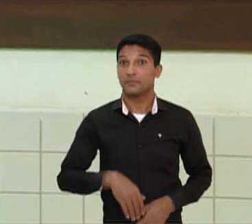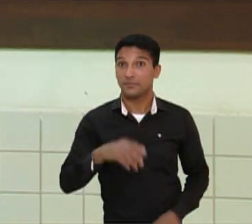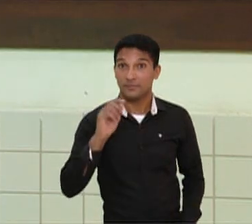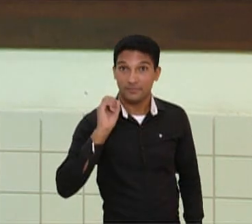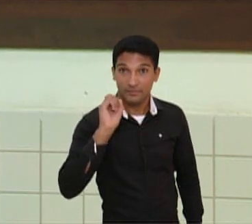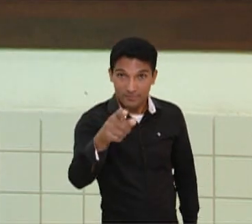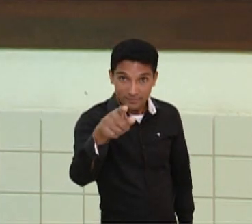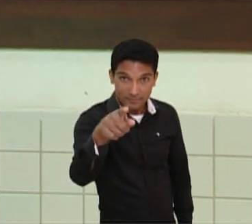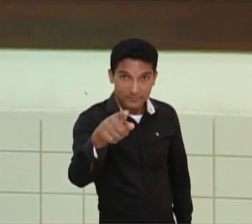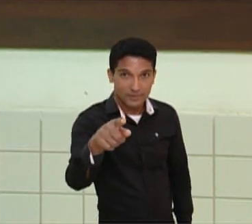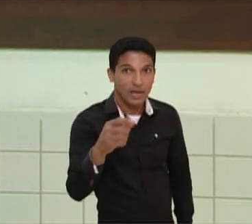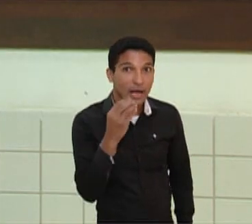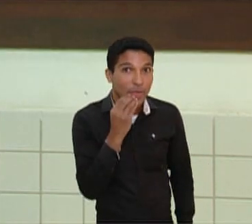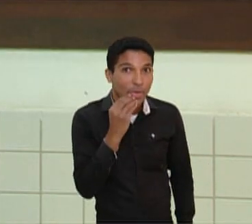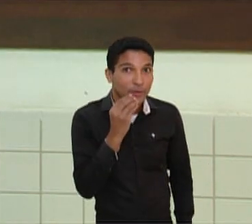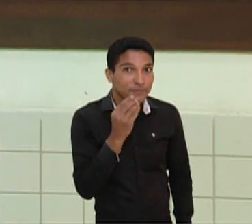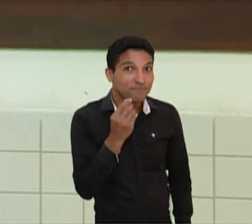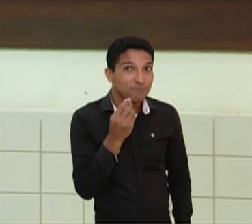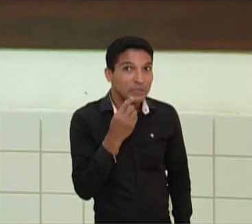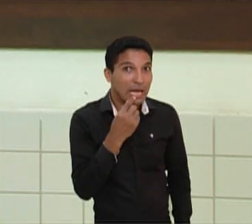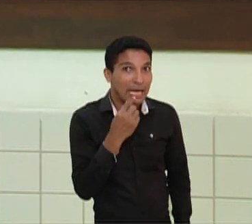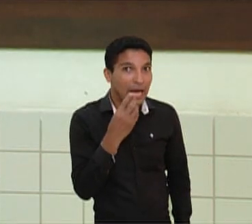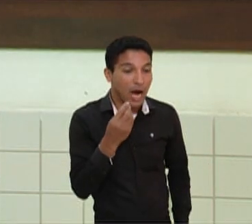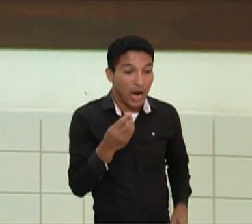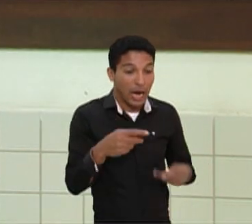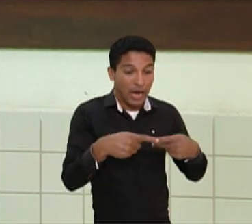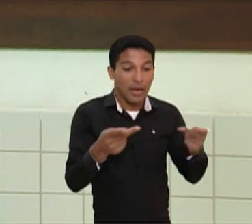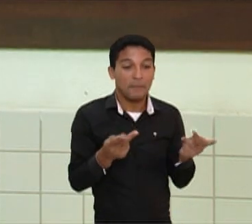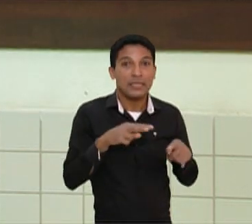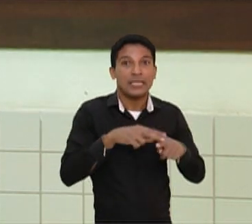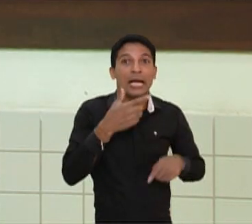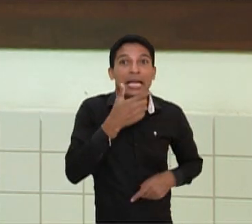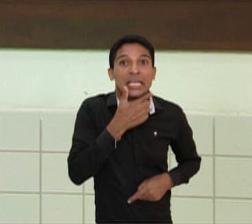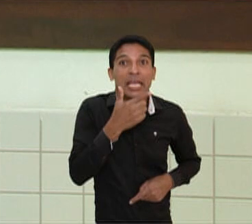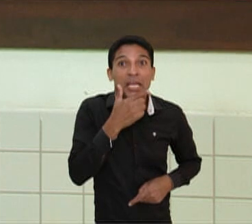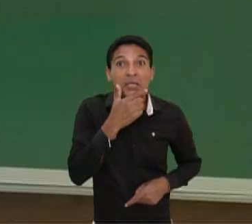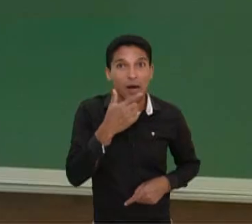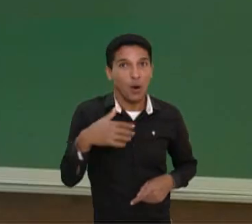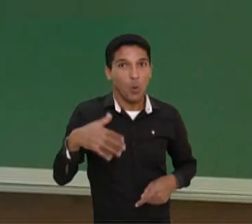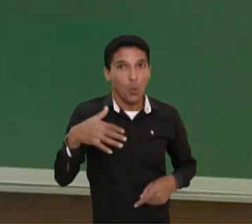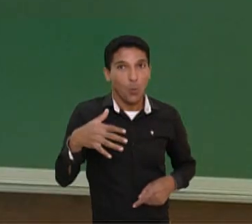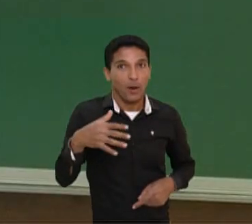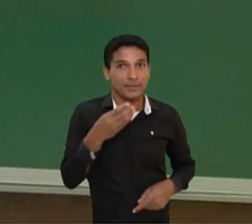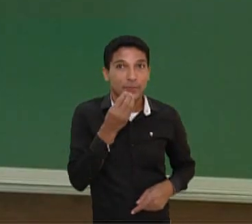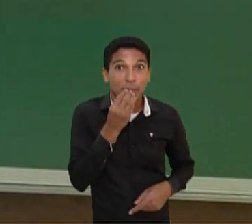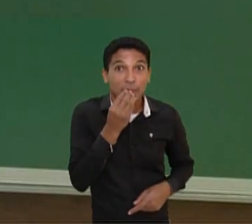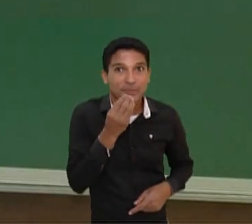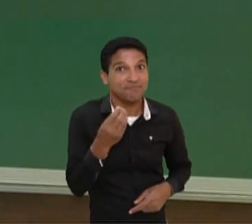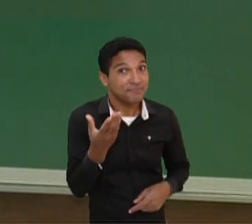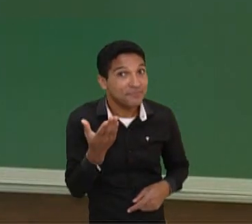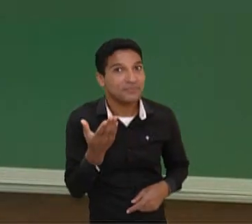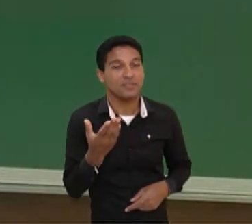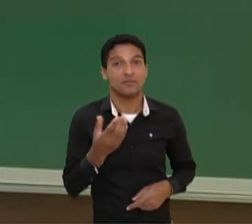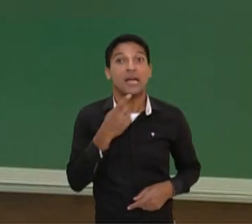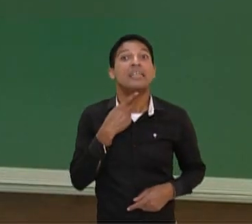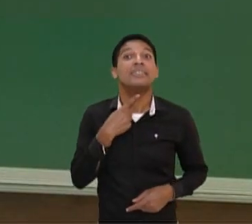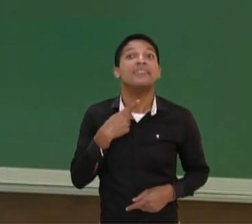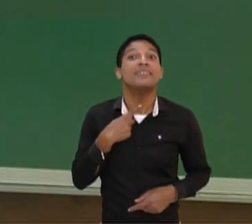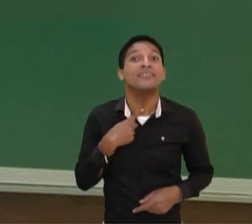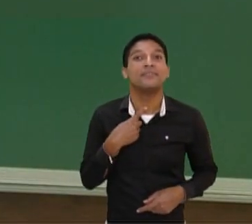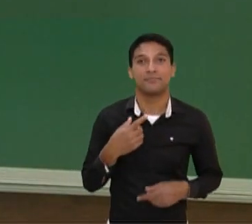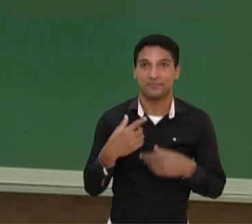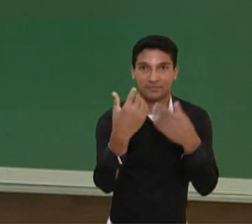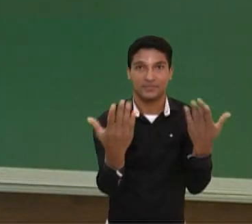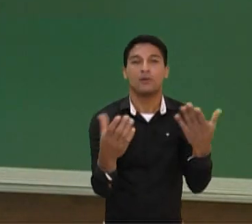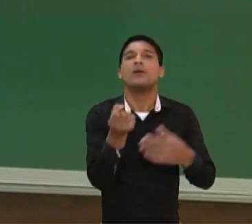E aí, deu água na boca? Na minha que deu, porque até eu falei queijo 2 vezes. Mas vamos lá. Quantas pizzas de 3 sabores podem